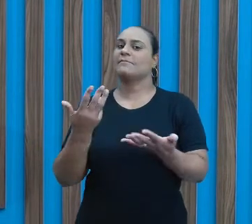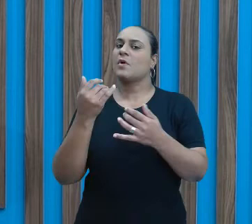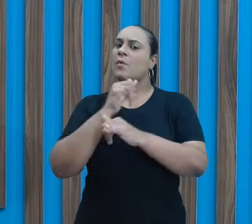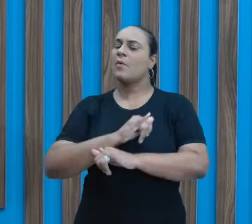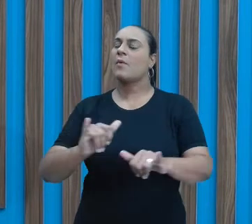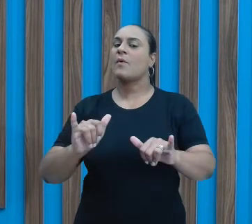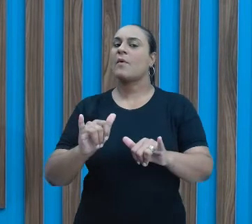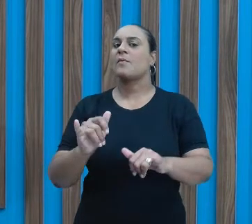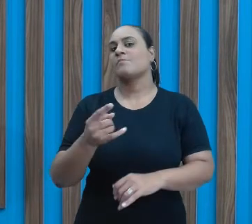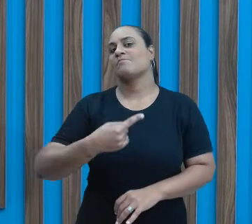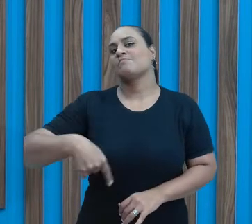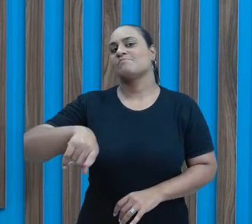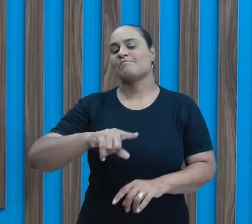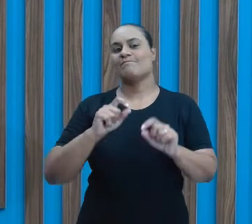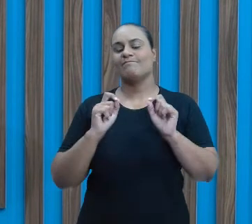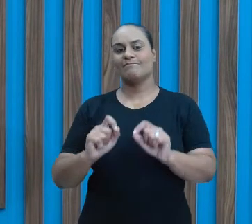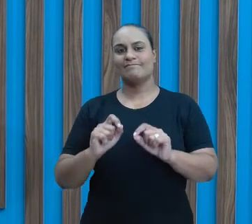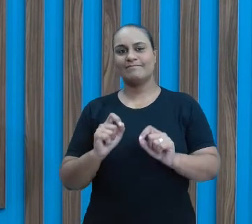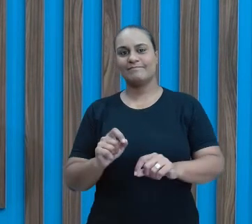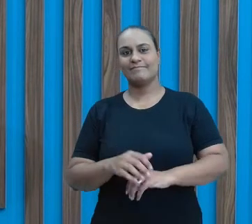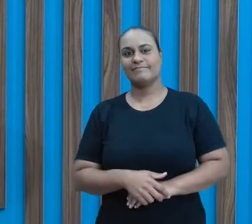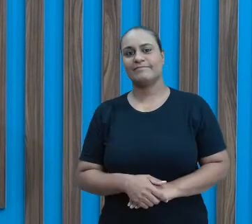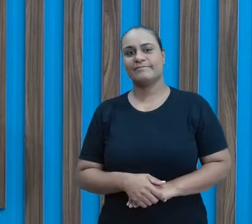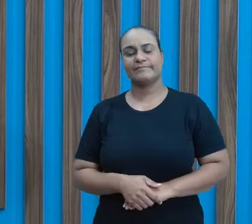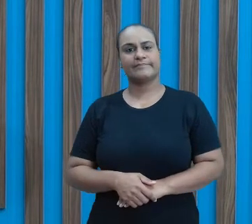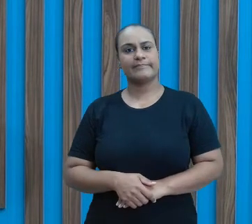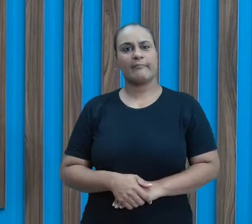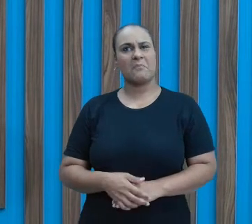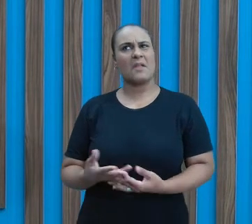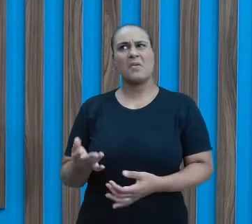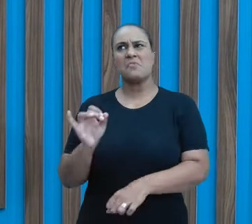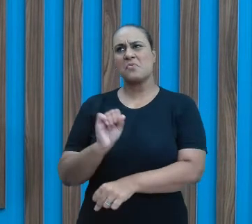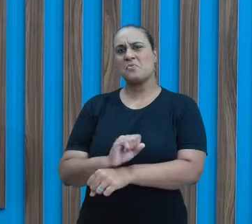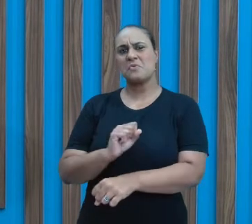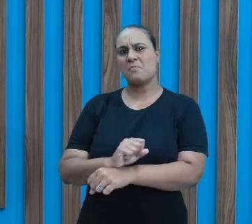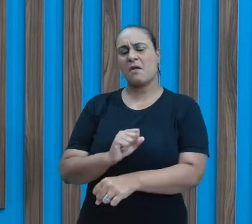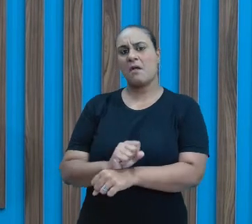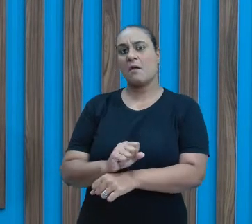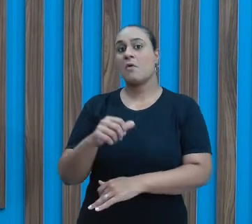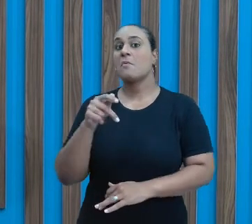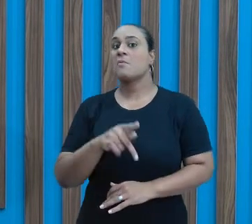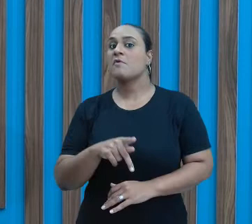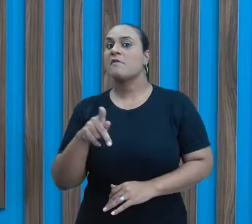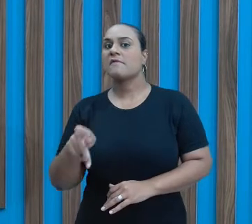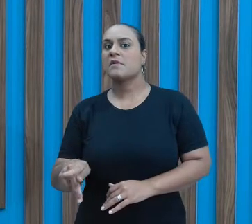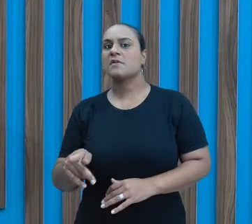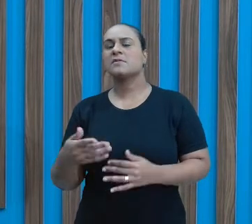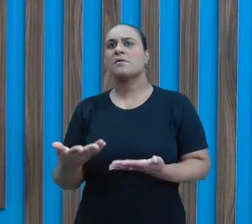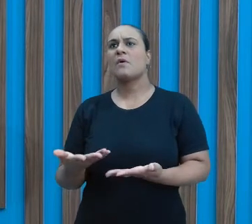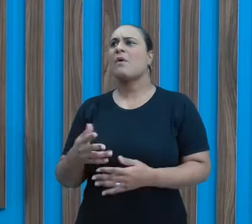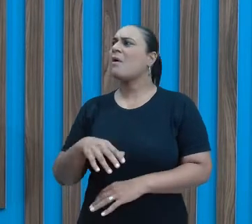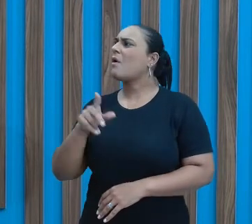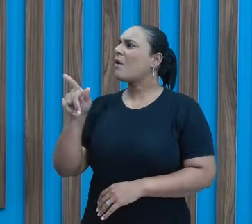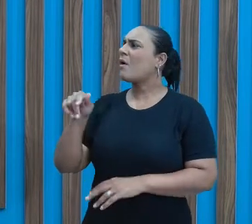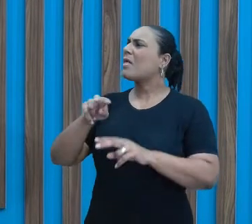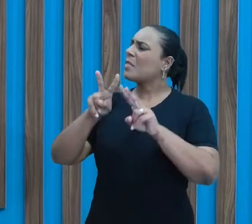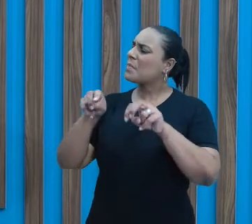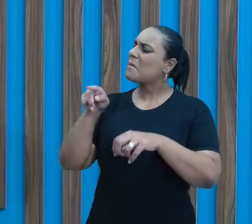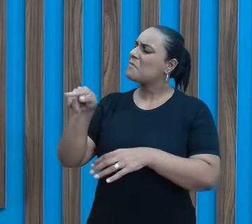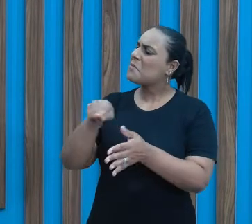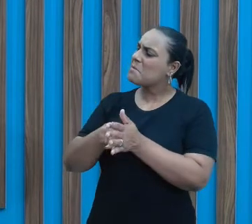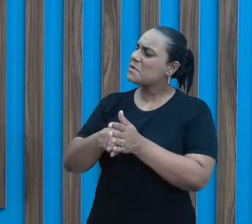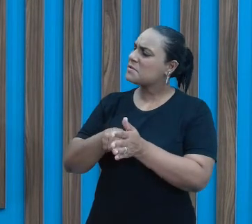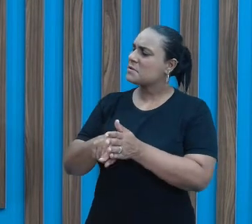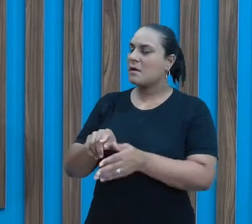é o seguinte. Pessoal, não esperem apenas que um professor diga qual é um tema que vocês têm que